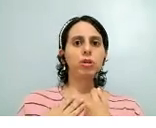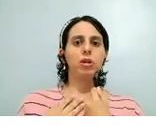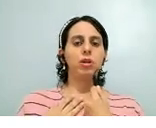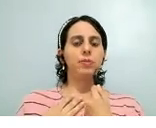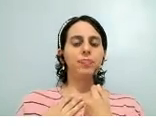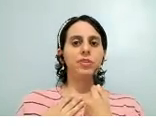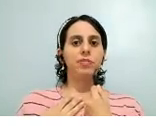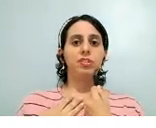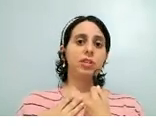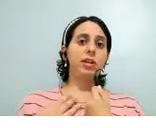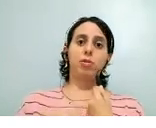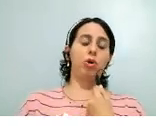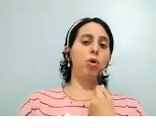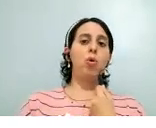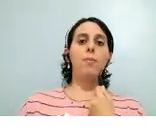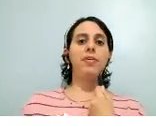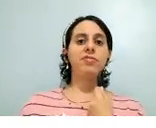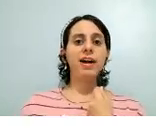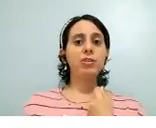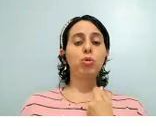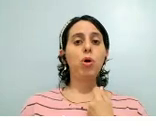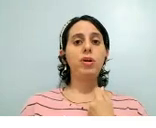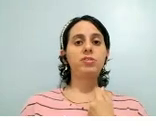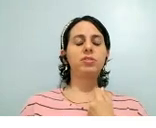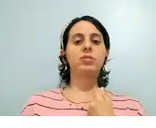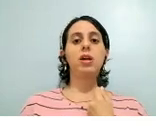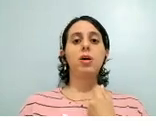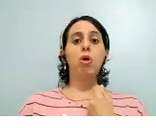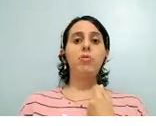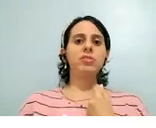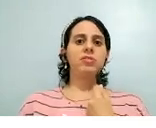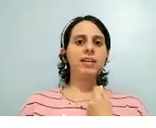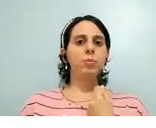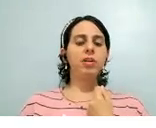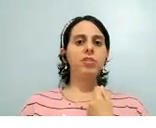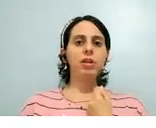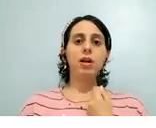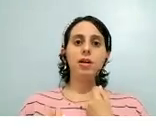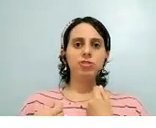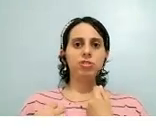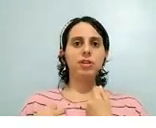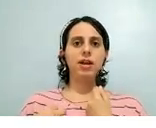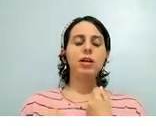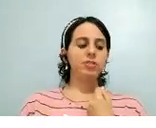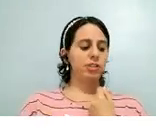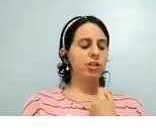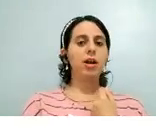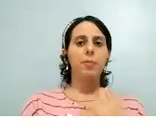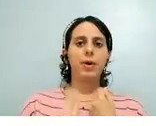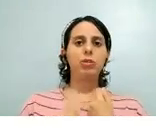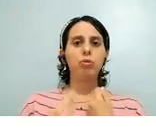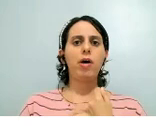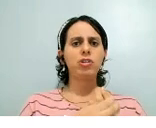olhos e você colocou a mão em várias coisas. Como você vai se prevenir? Antes, né? Você